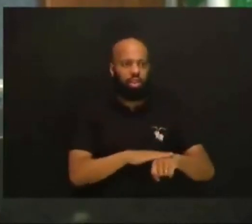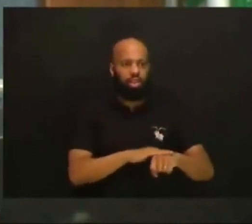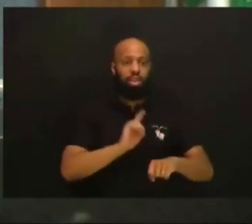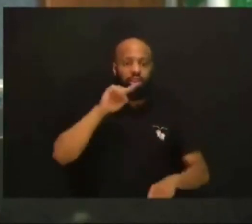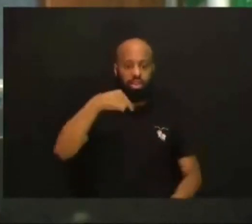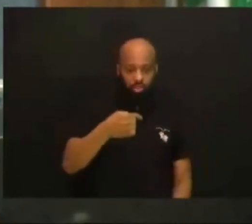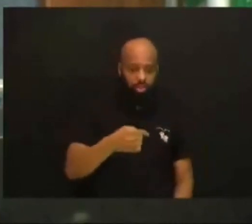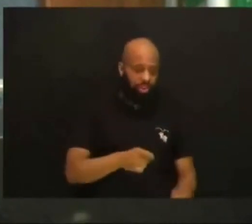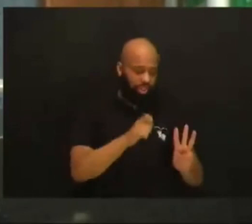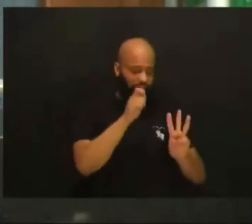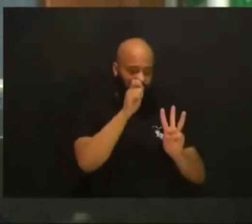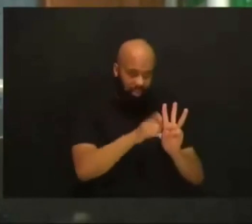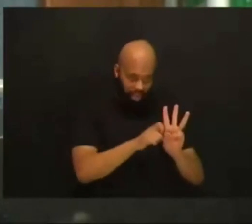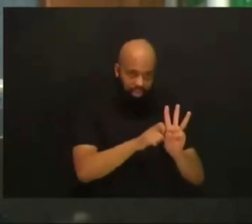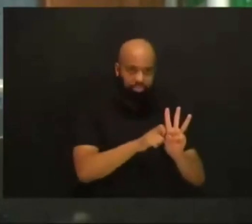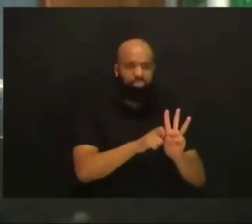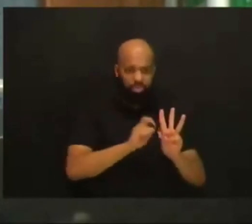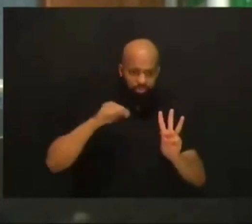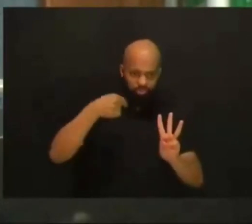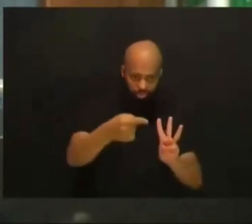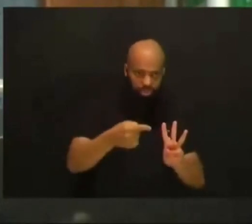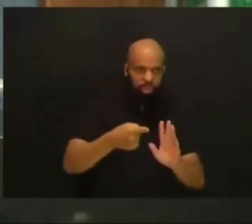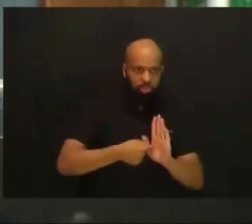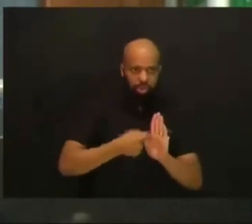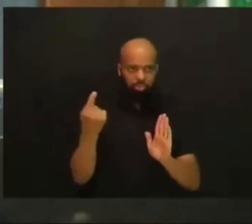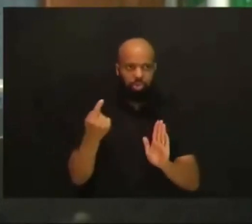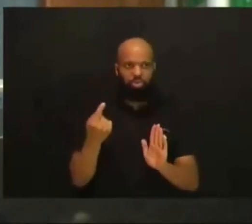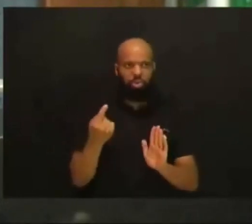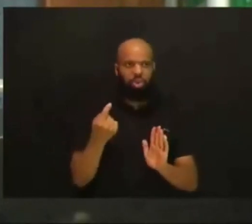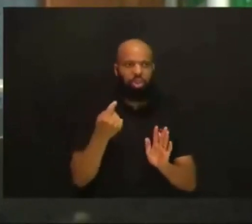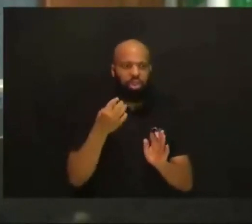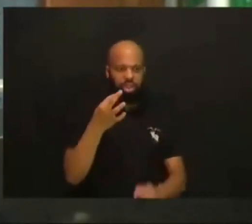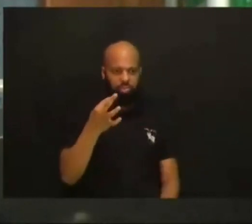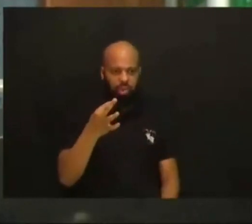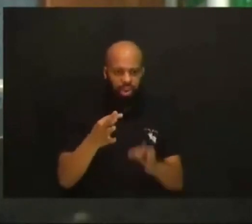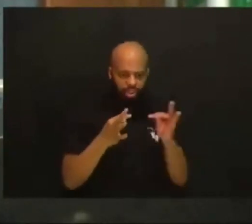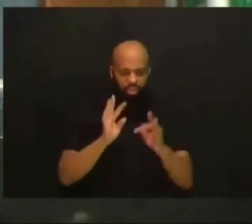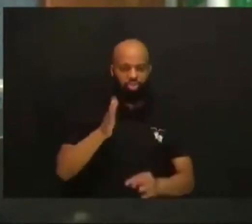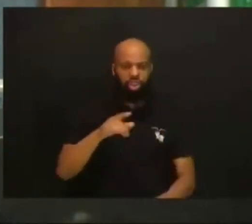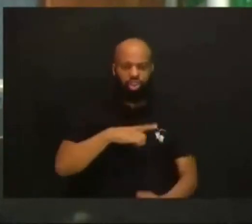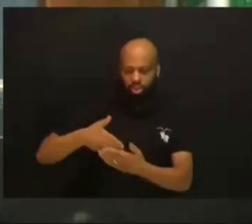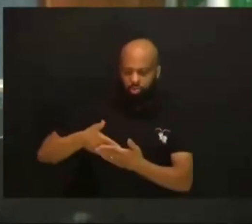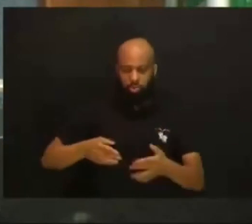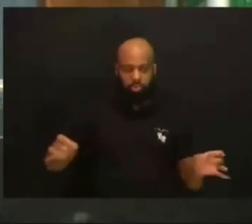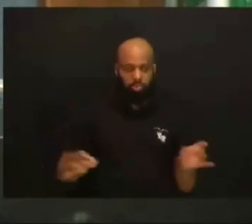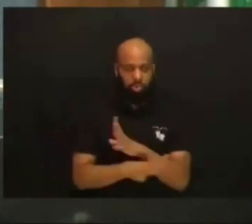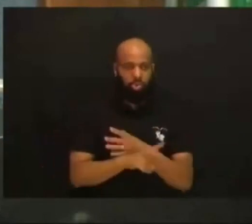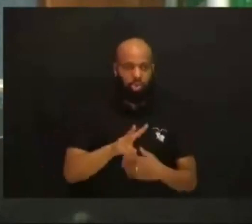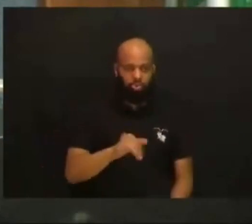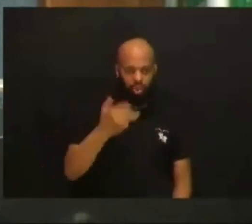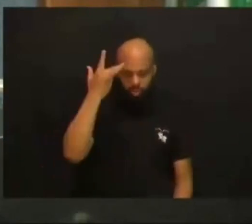trimestre, das 13 semanas do primeiro trimestre, eu já tenho um bebê pronto, que vai